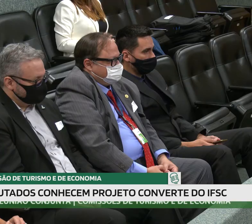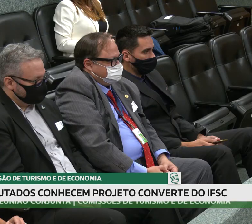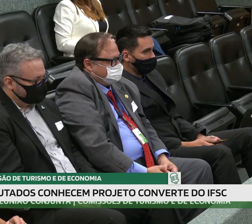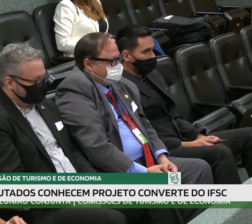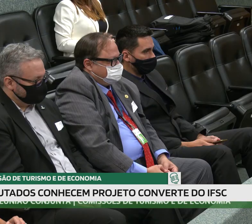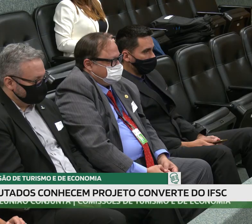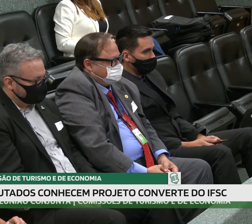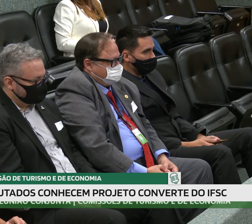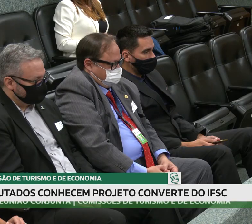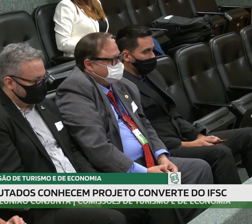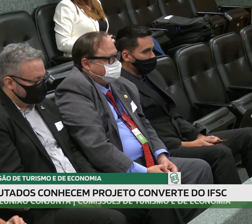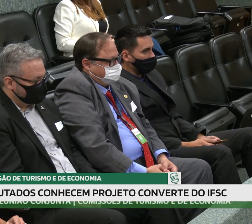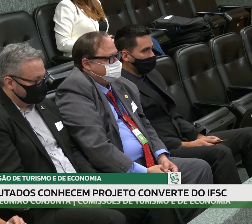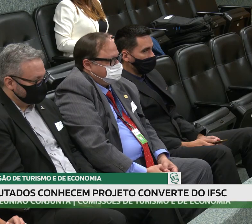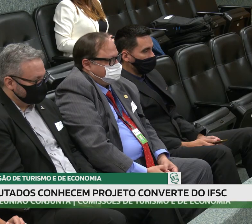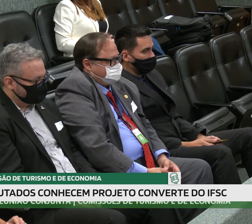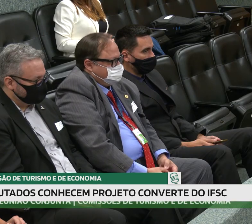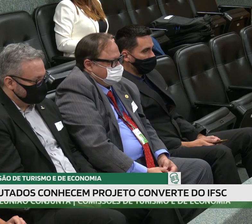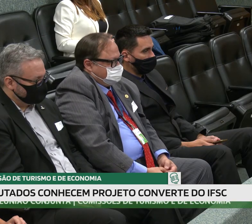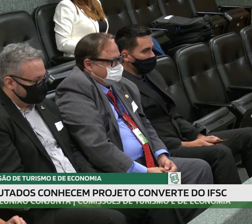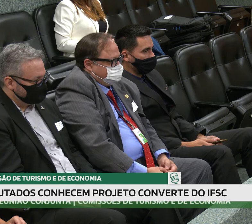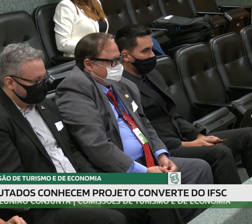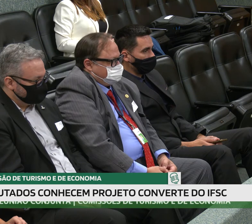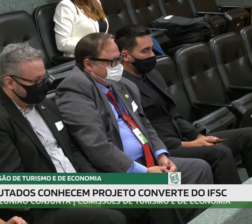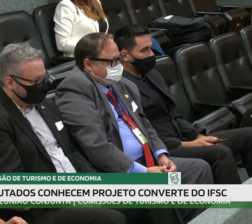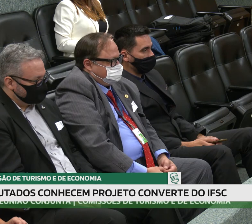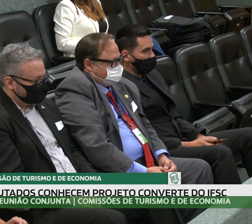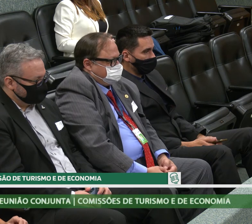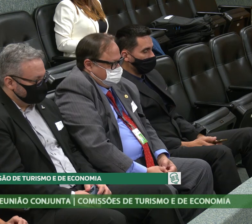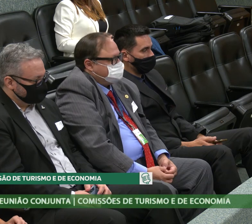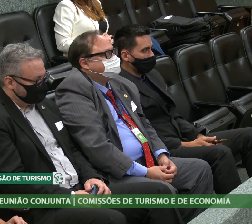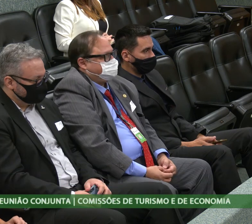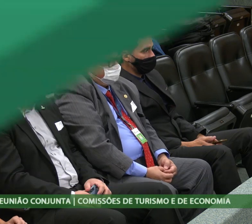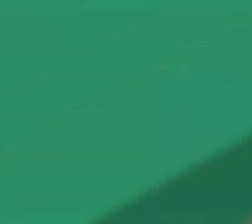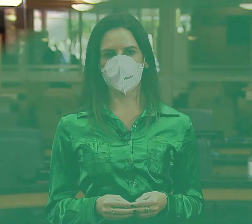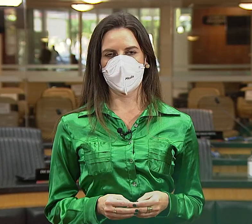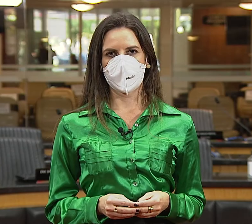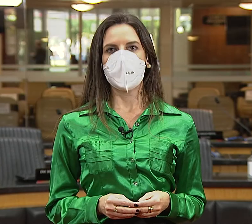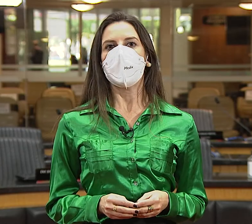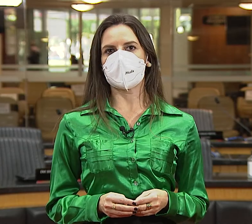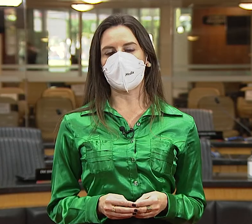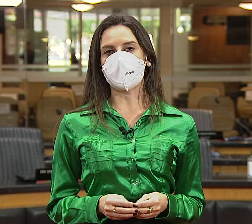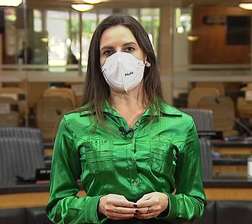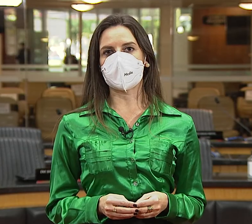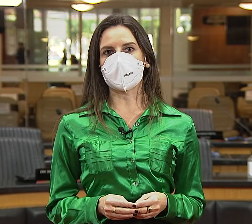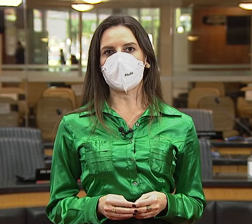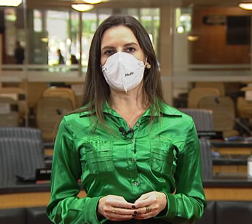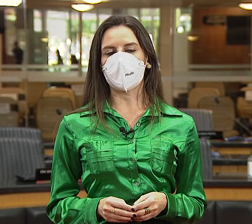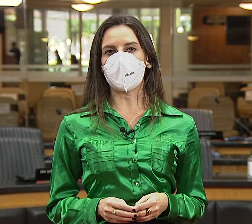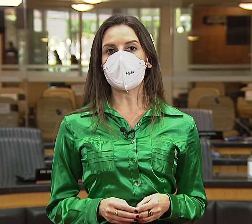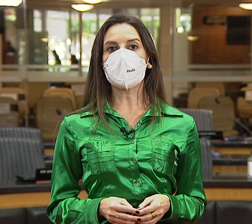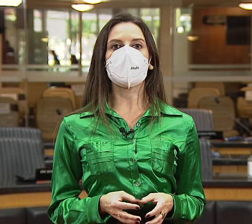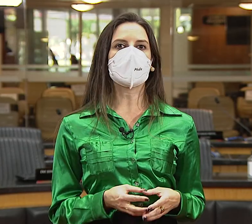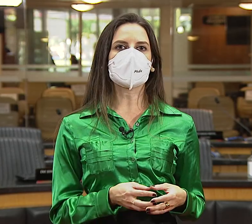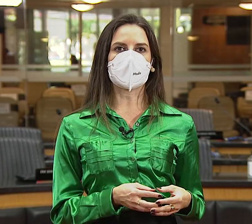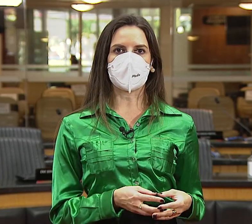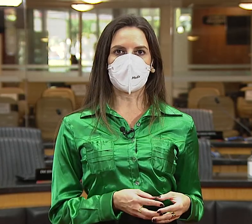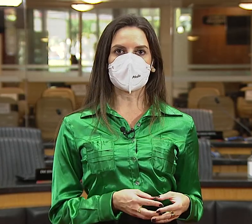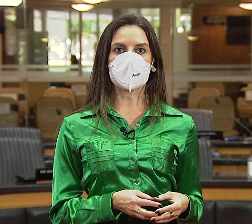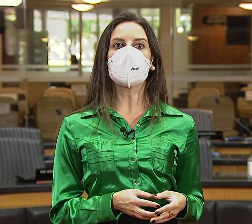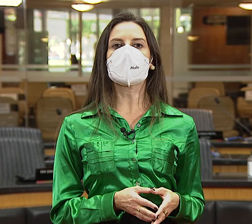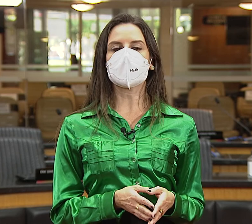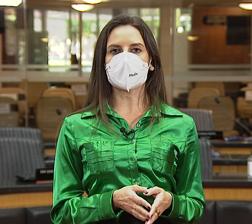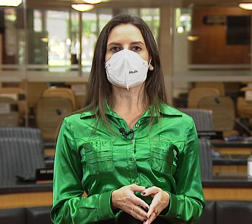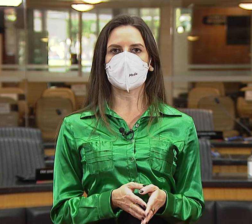algumas barreiras que forem sendo encontradas pelo caminho. Os deputados também aprovaram o Dia